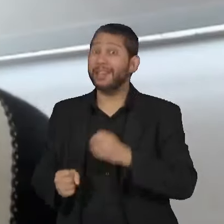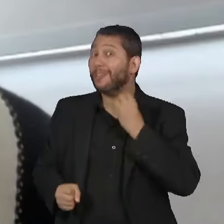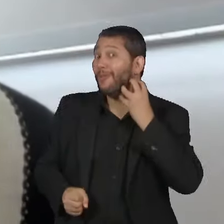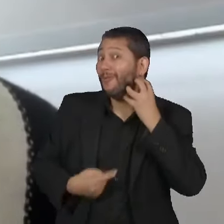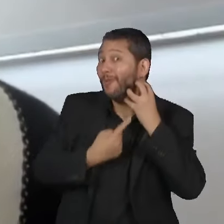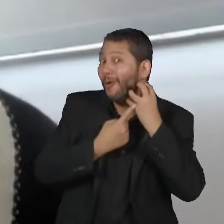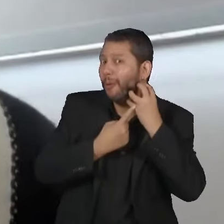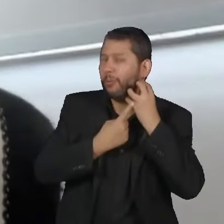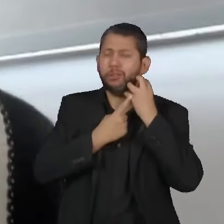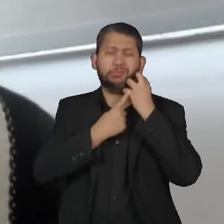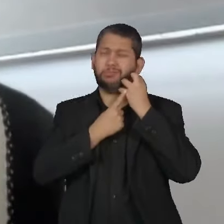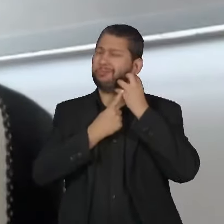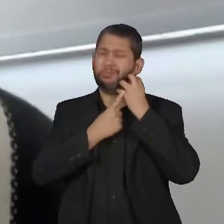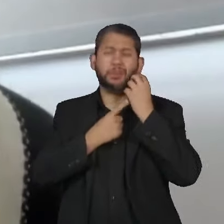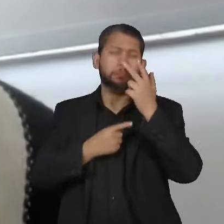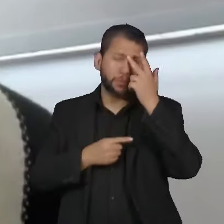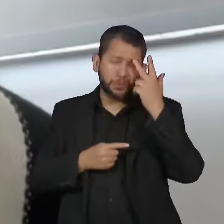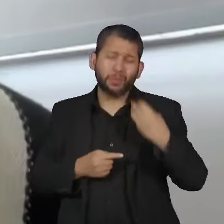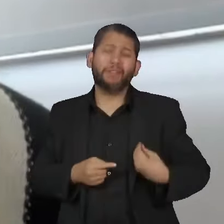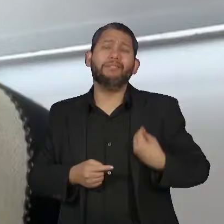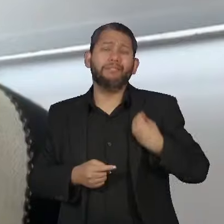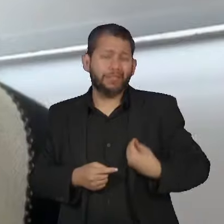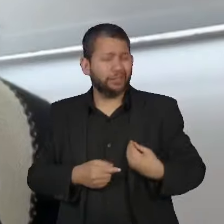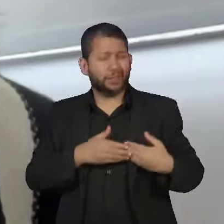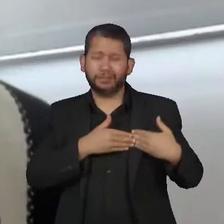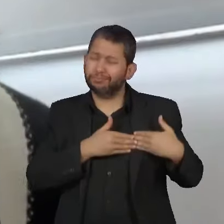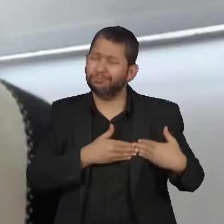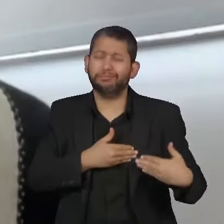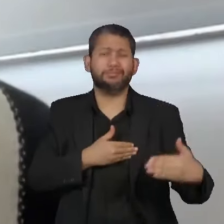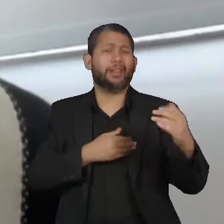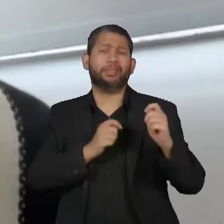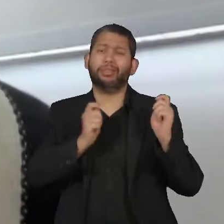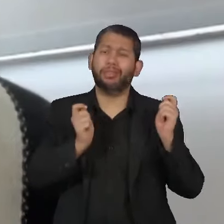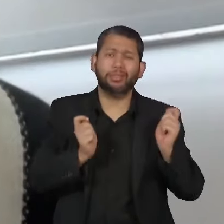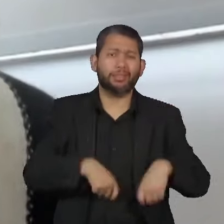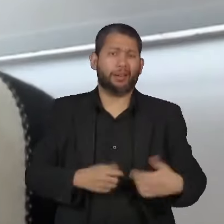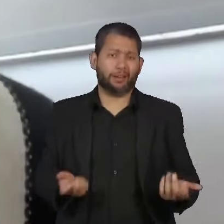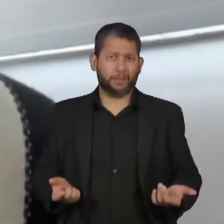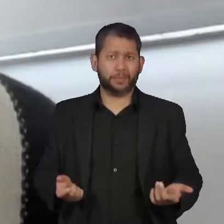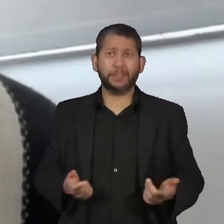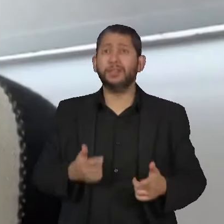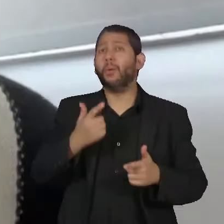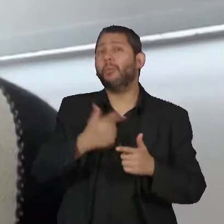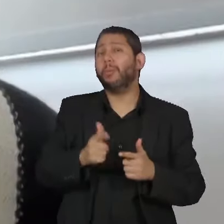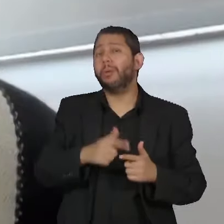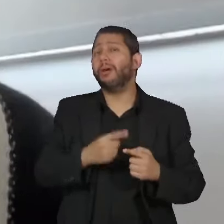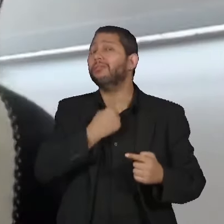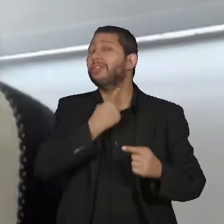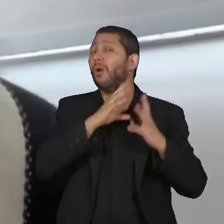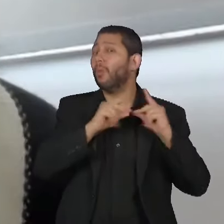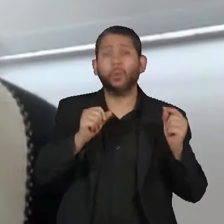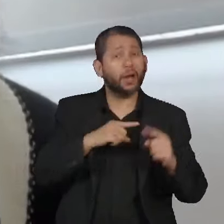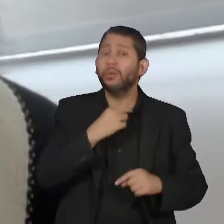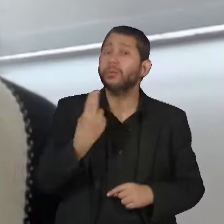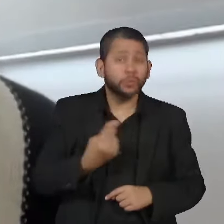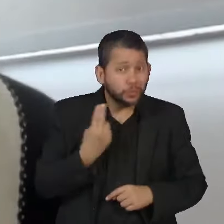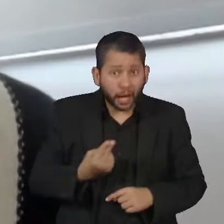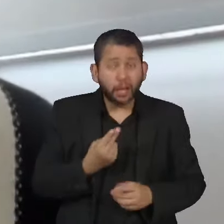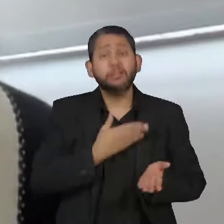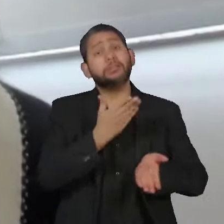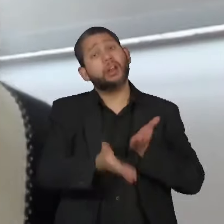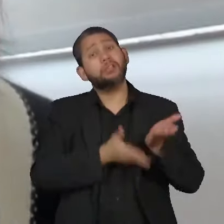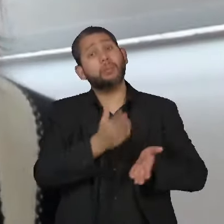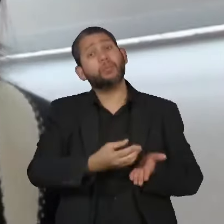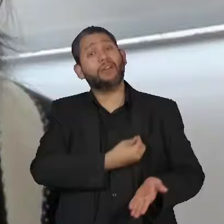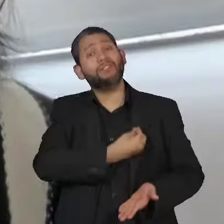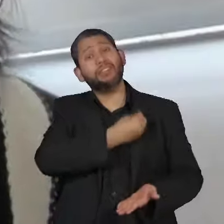diagnóstico, todos os pacientes têm uma boa expectativa de vida, mesmo os que a gente chama de não curáveis. Não curáveis não significa que não tem tratamento,